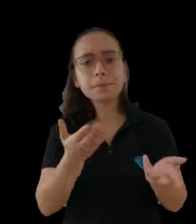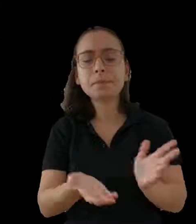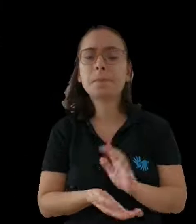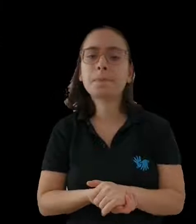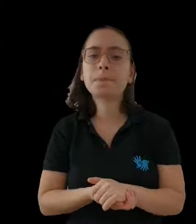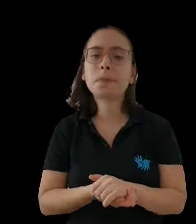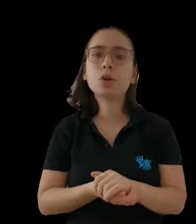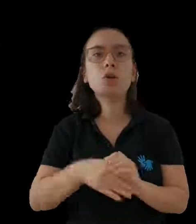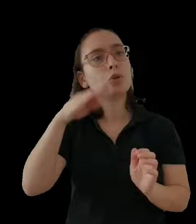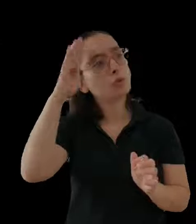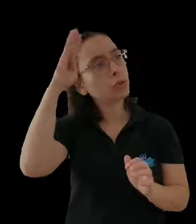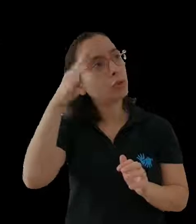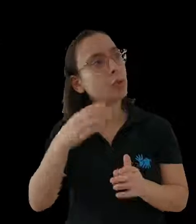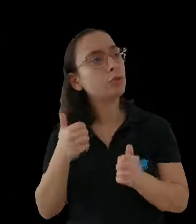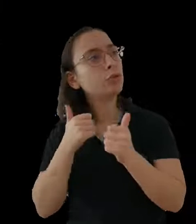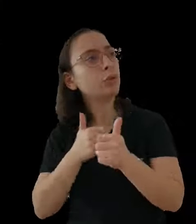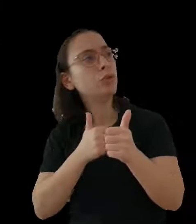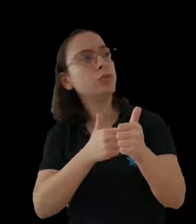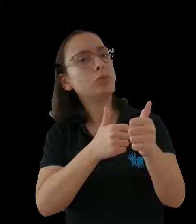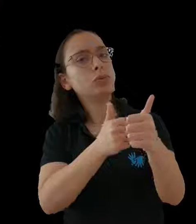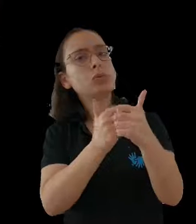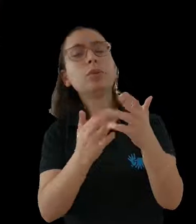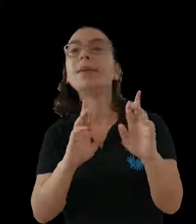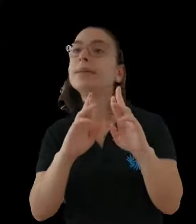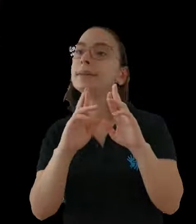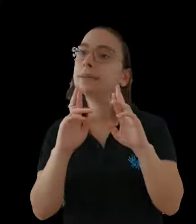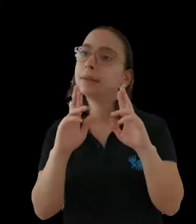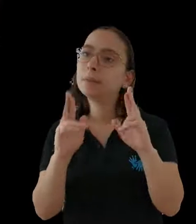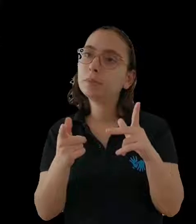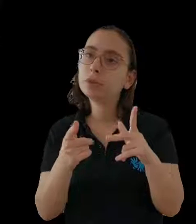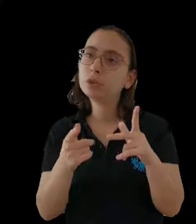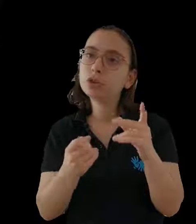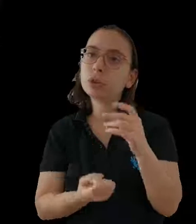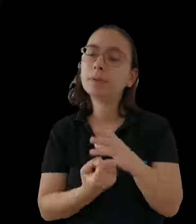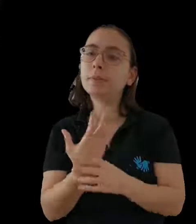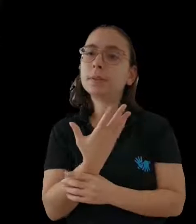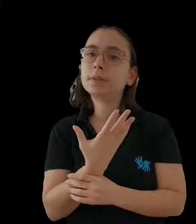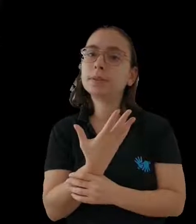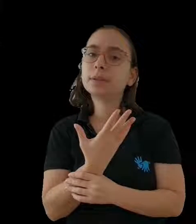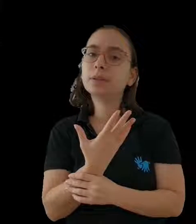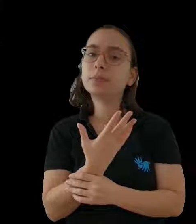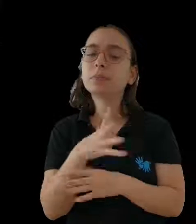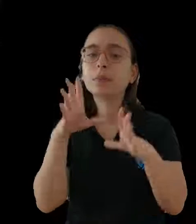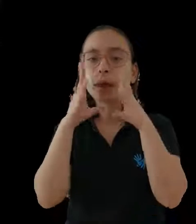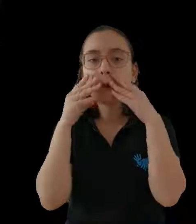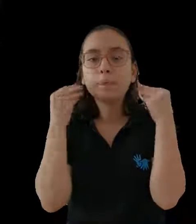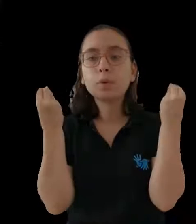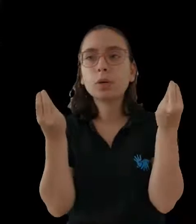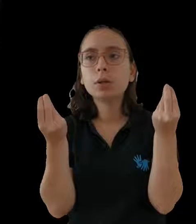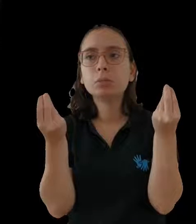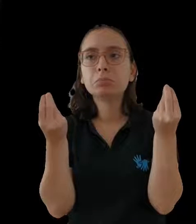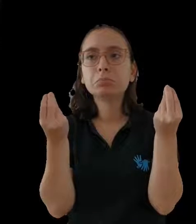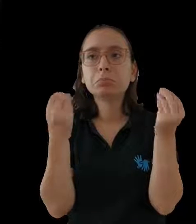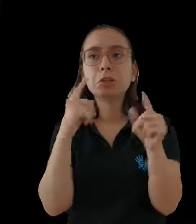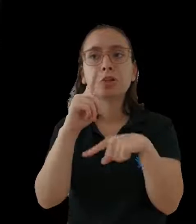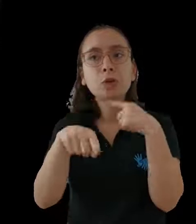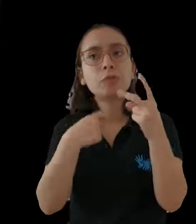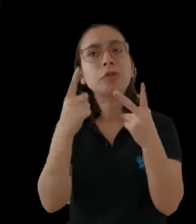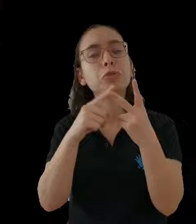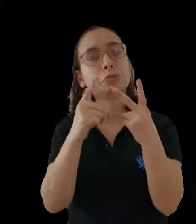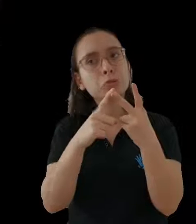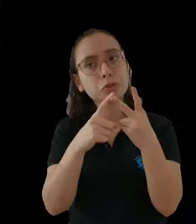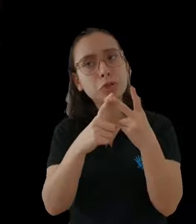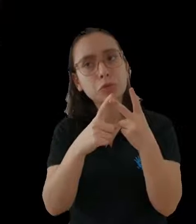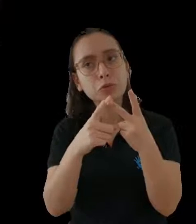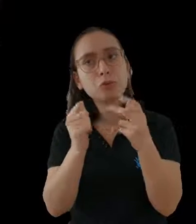aí os soldados vêm atrás. Depois, quem foi que apareceu? Primeiro apareceu a raposa, né? Qual